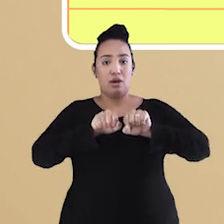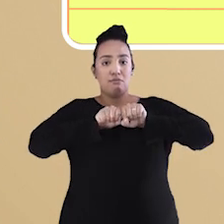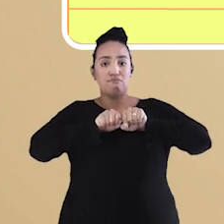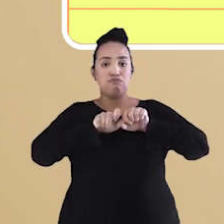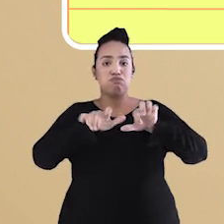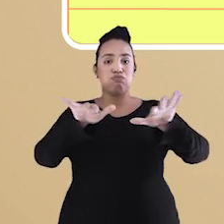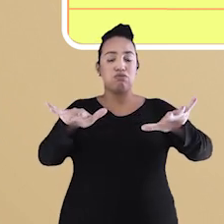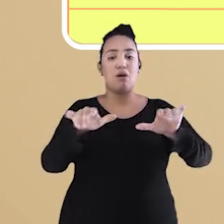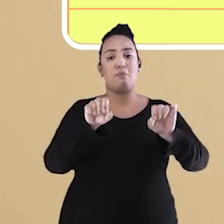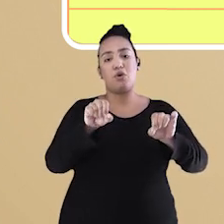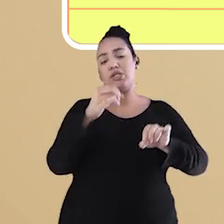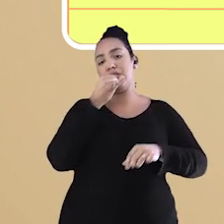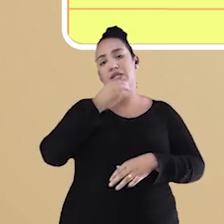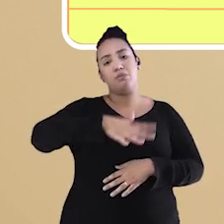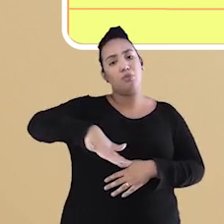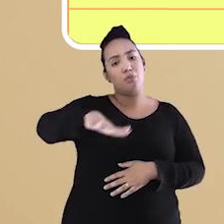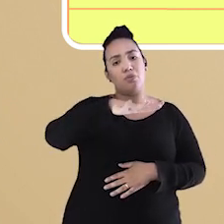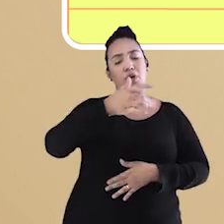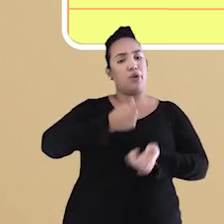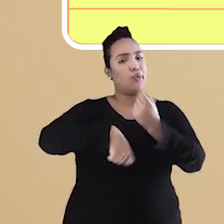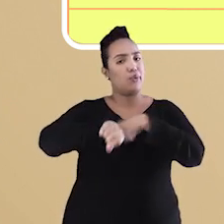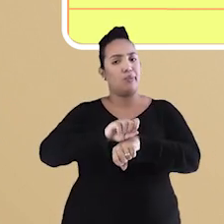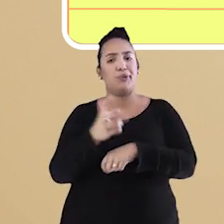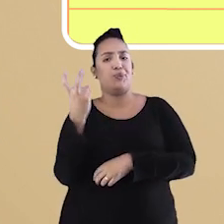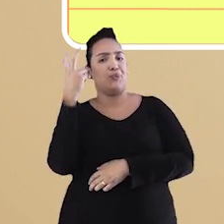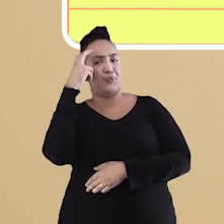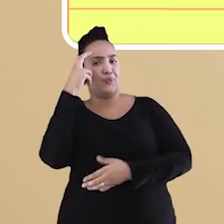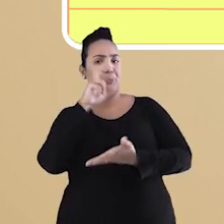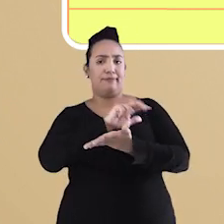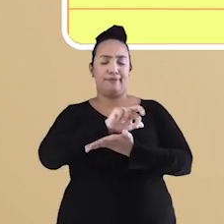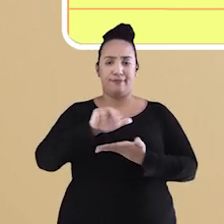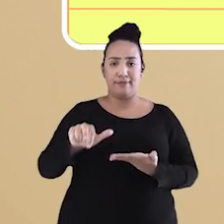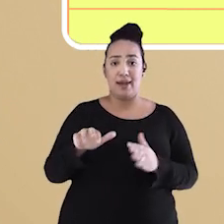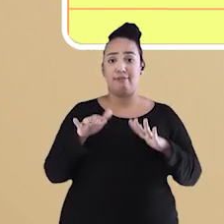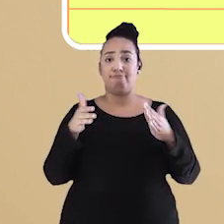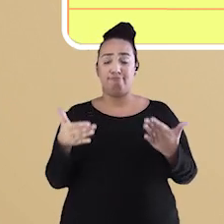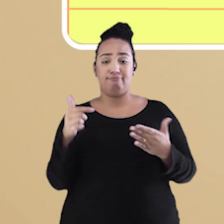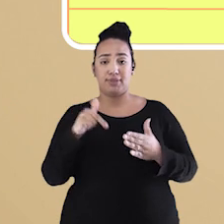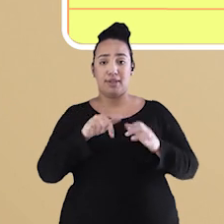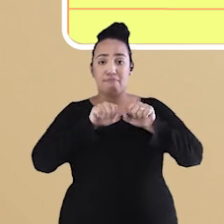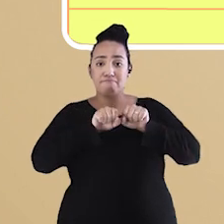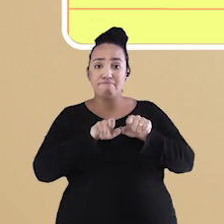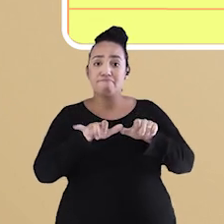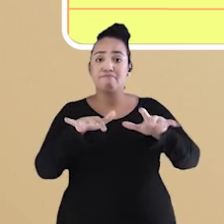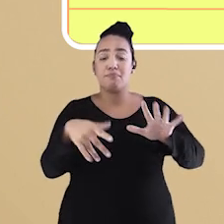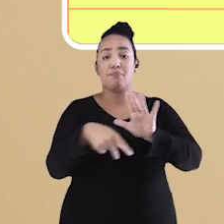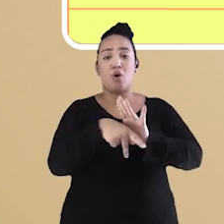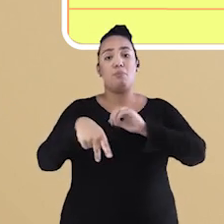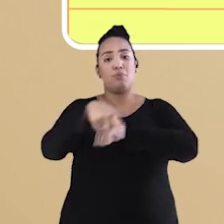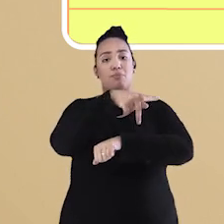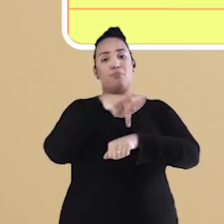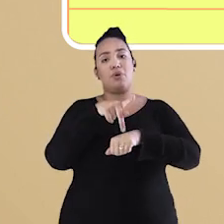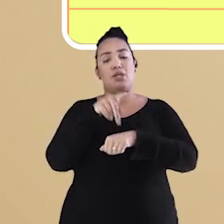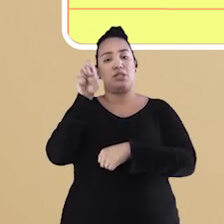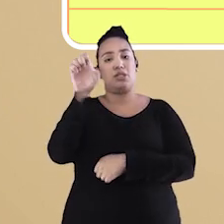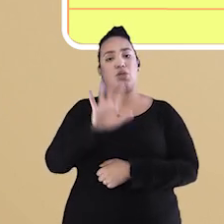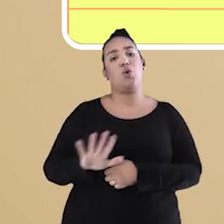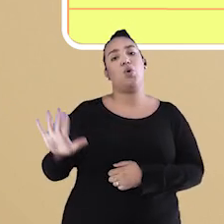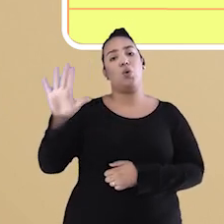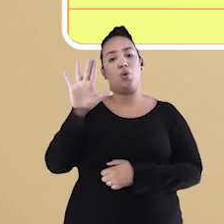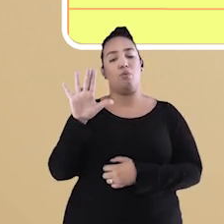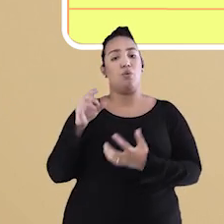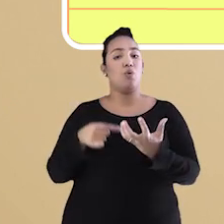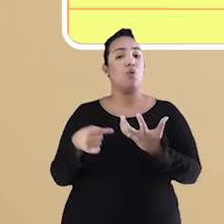do território, economia, cultura e outros. Essa expansão e dominação foi feita pelos países europeus